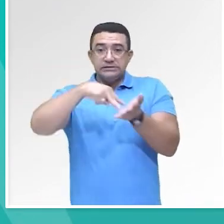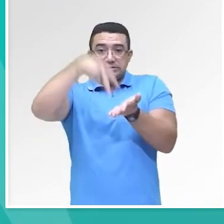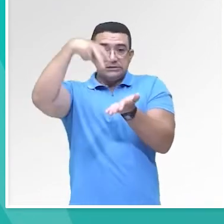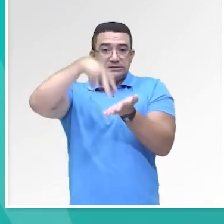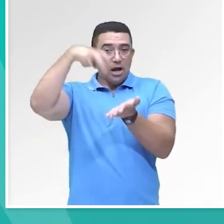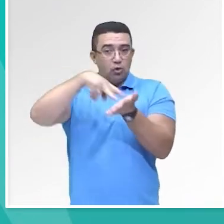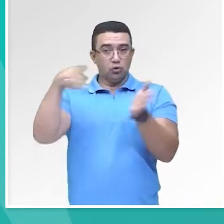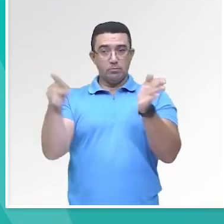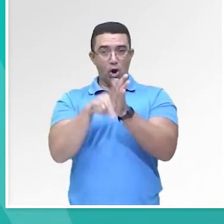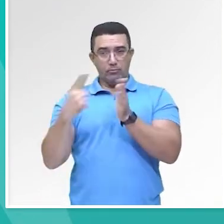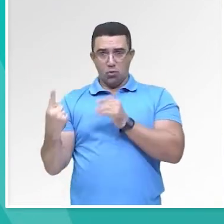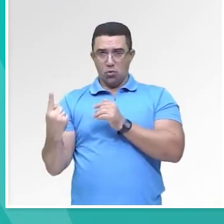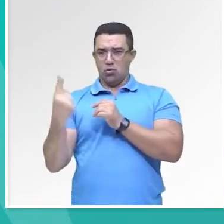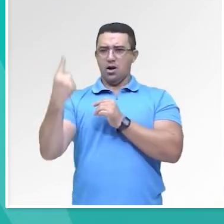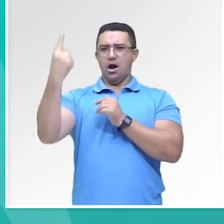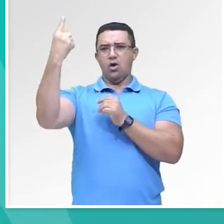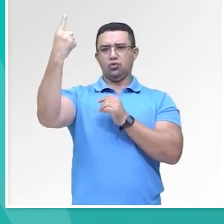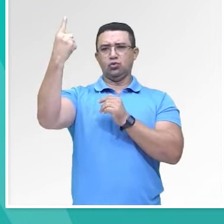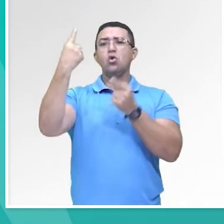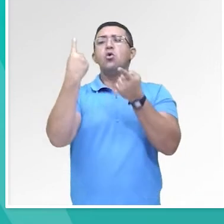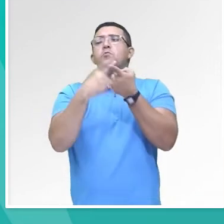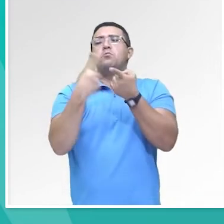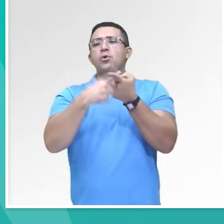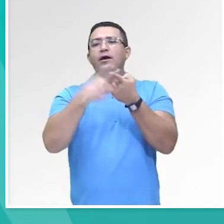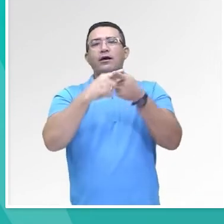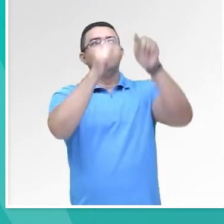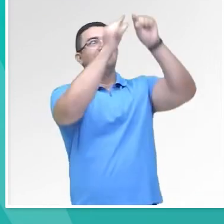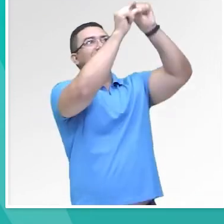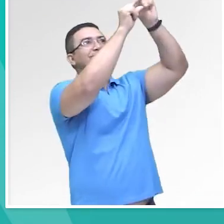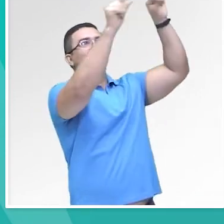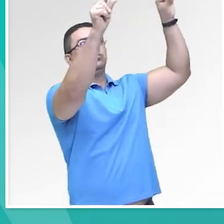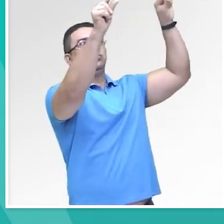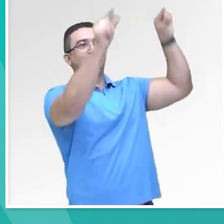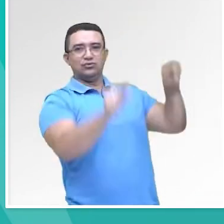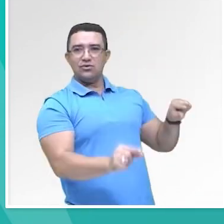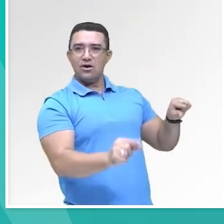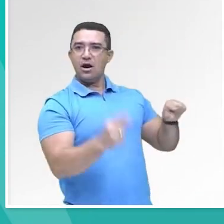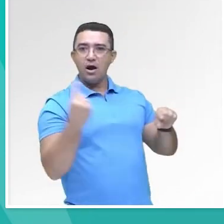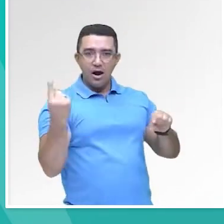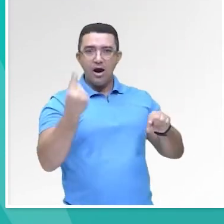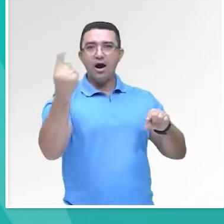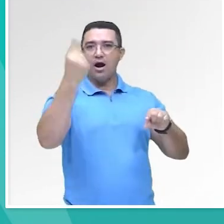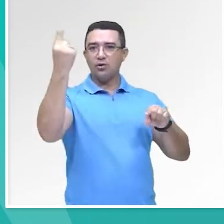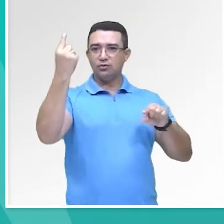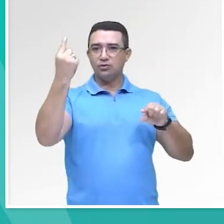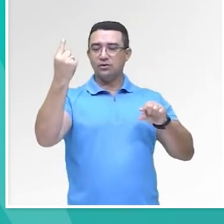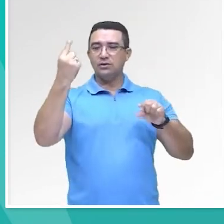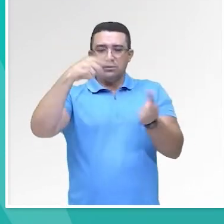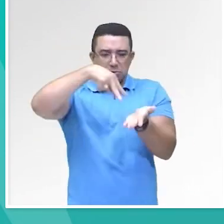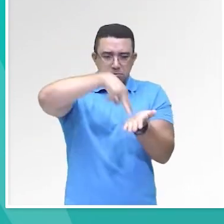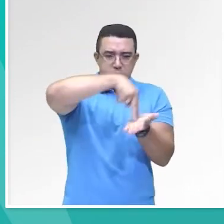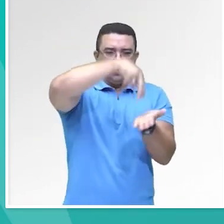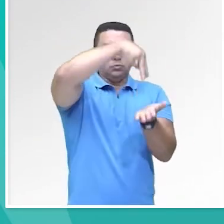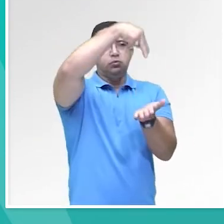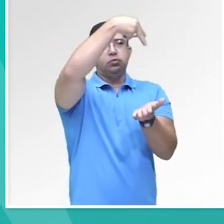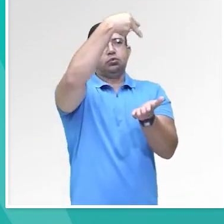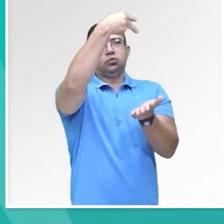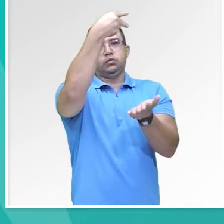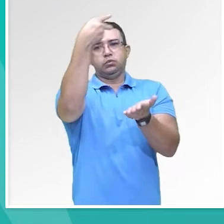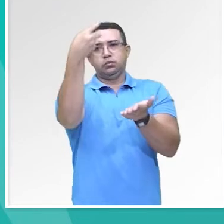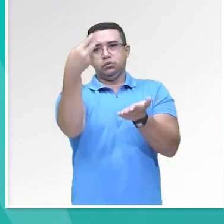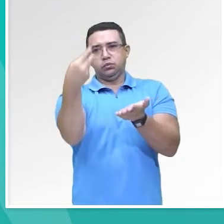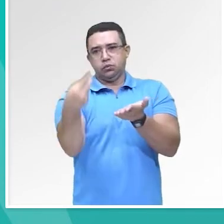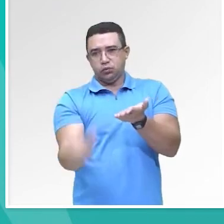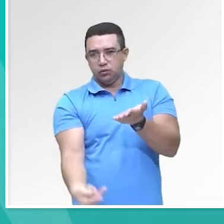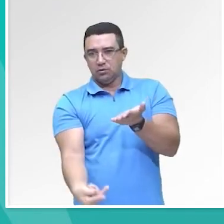E tem a ver com esse nome. Por que esse nome? Porque se vocês observem, ó, ele faz o salto e ganha uma altura